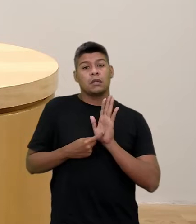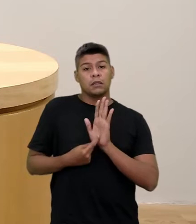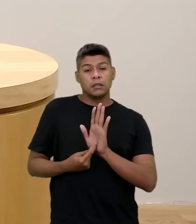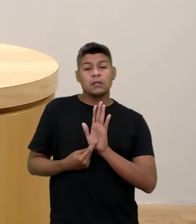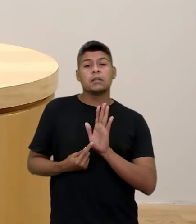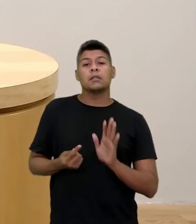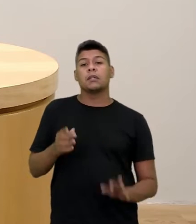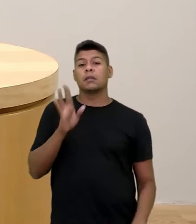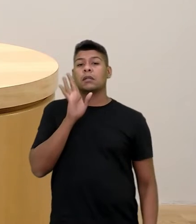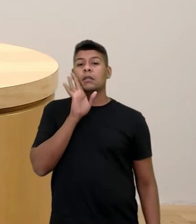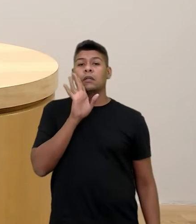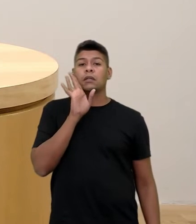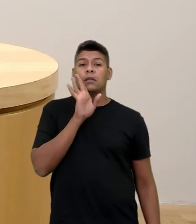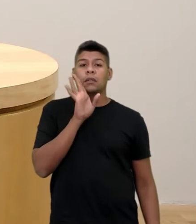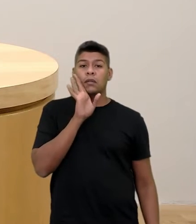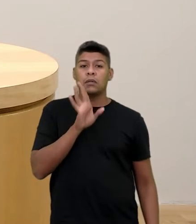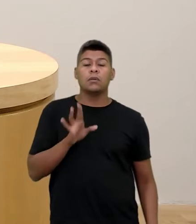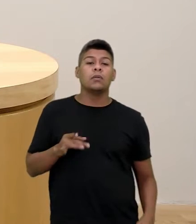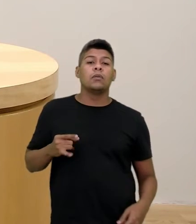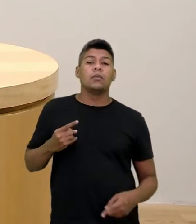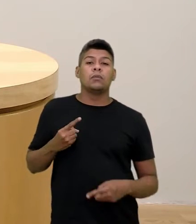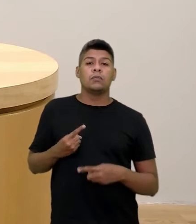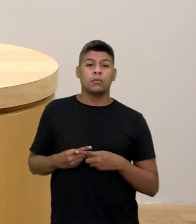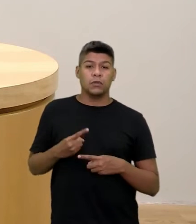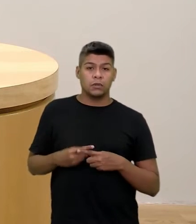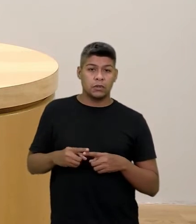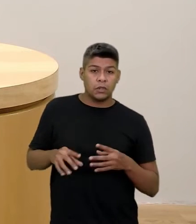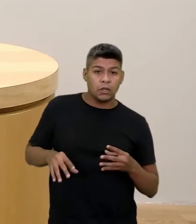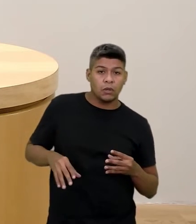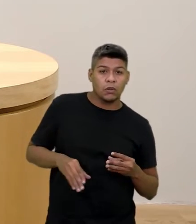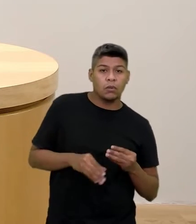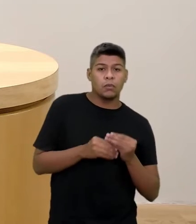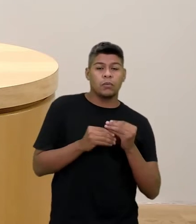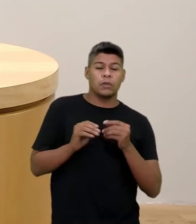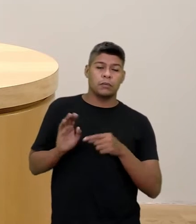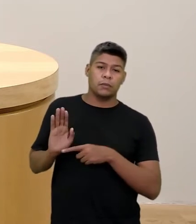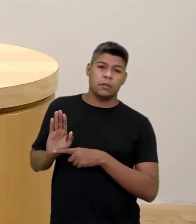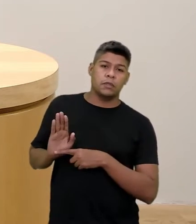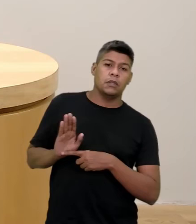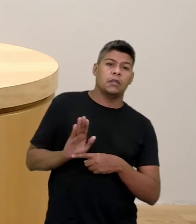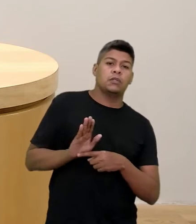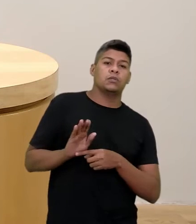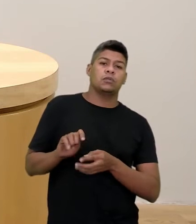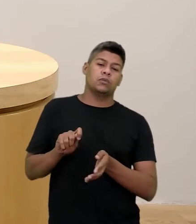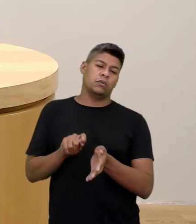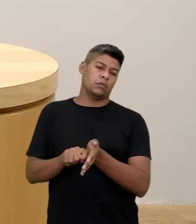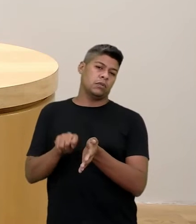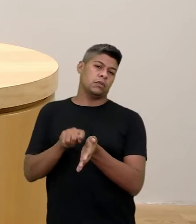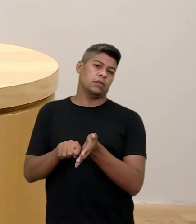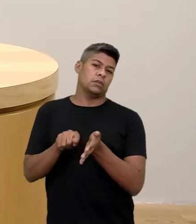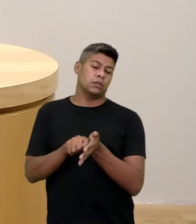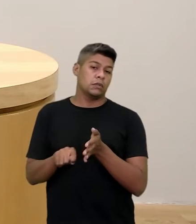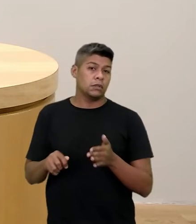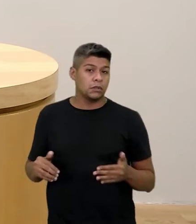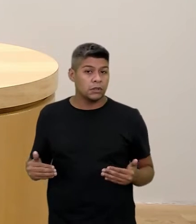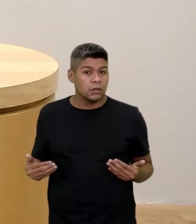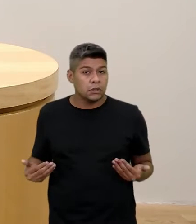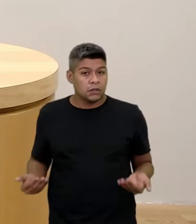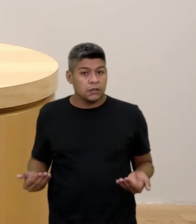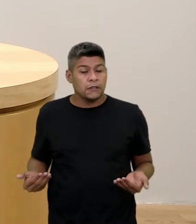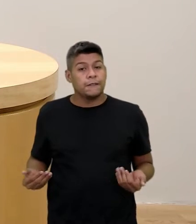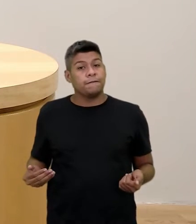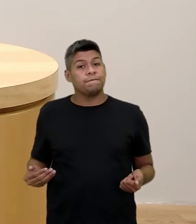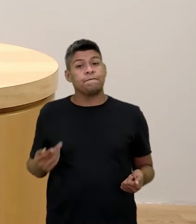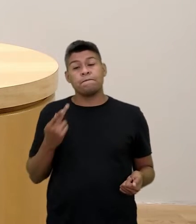oralmente, ele é legal também porque ele complementa, ele ajuda a parte escrita, né? Então, por exemplo, eu vou